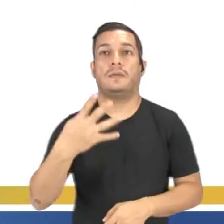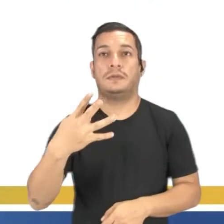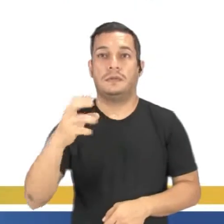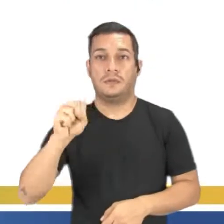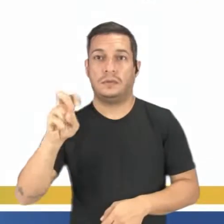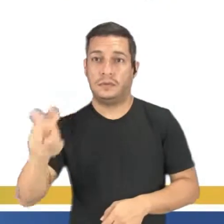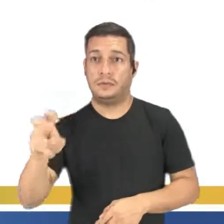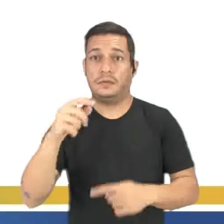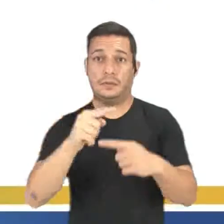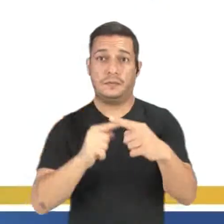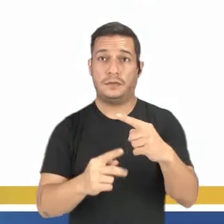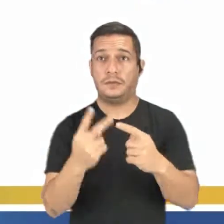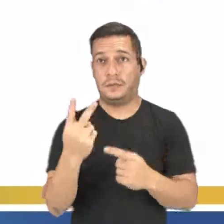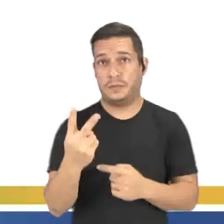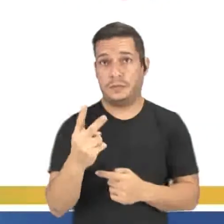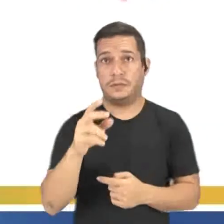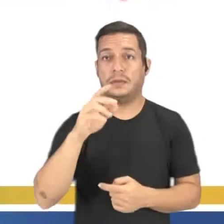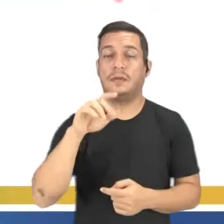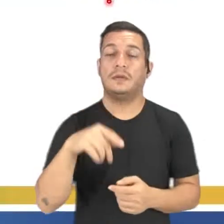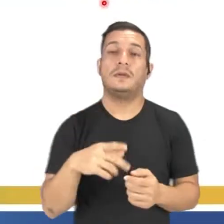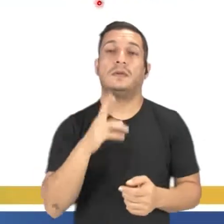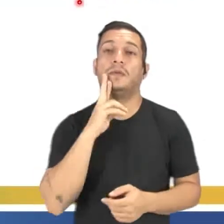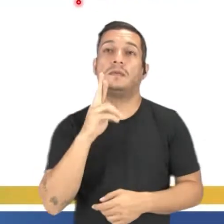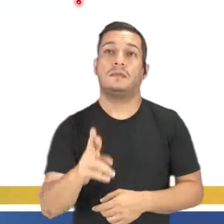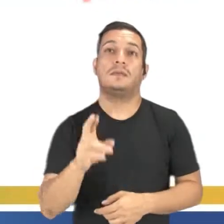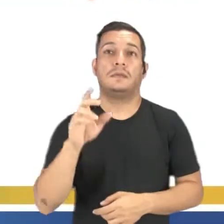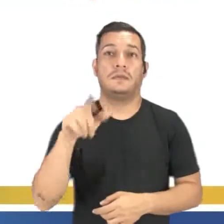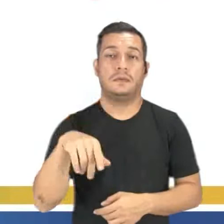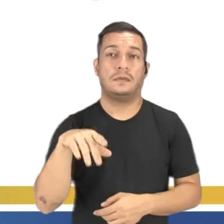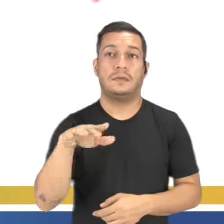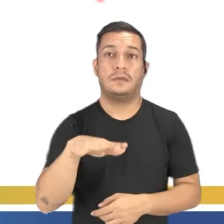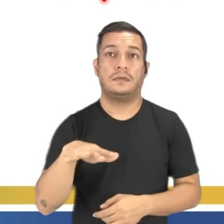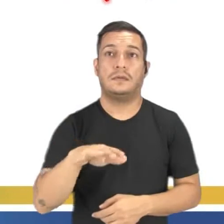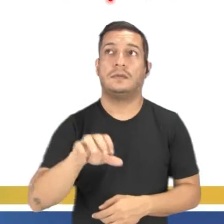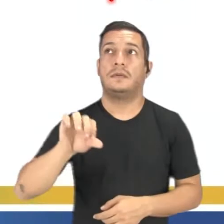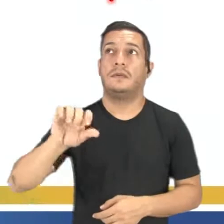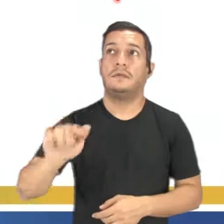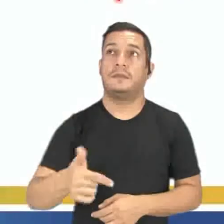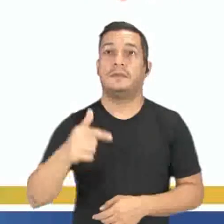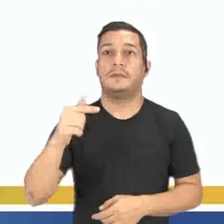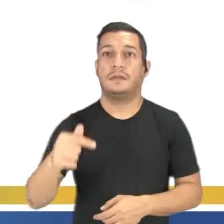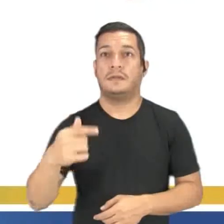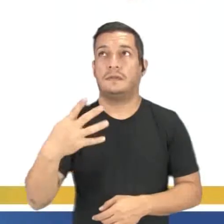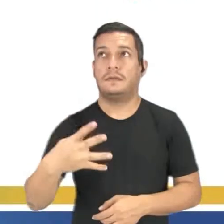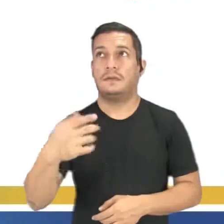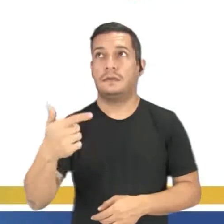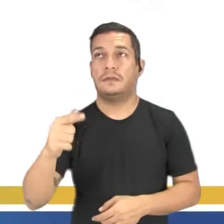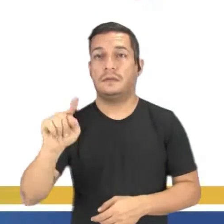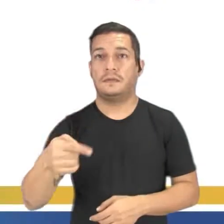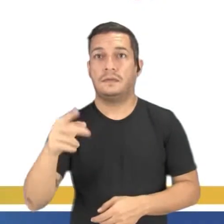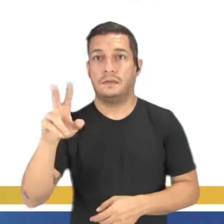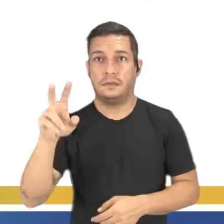19.485, e que dividido por 2 gera como resultado para essa área